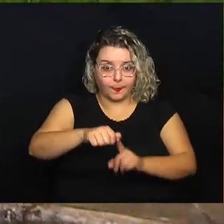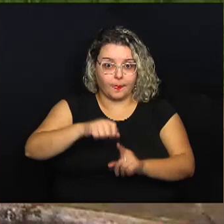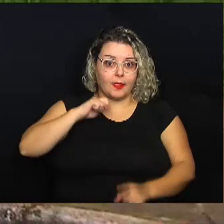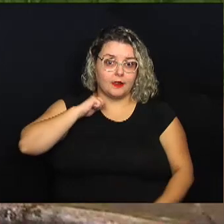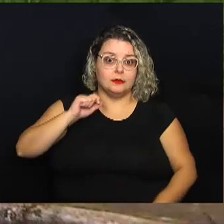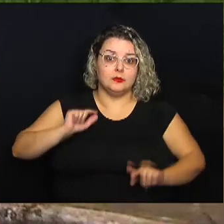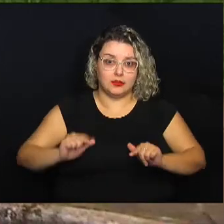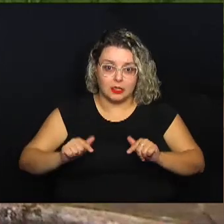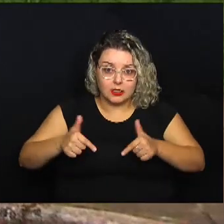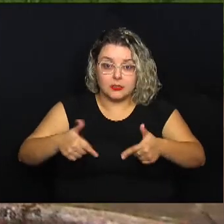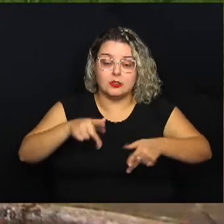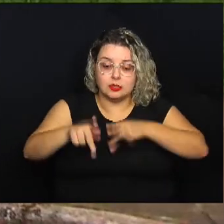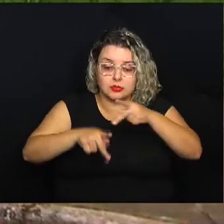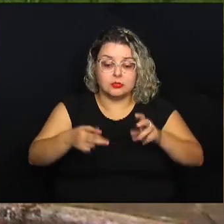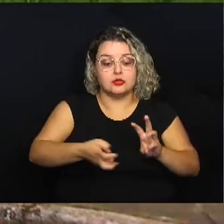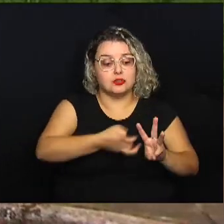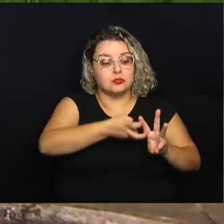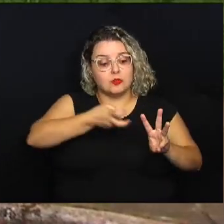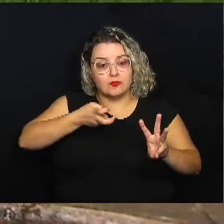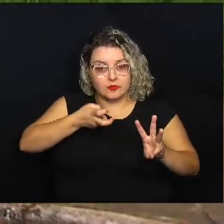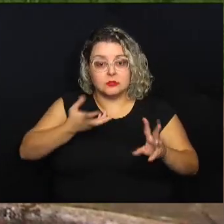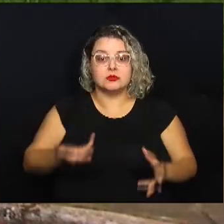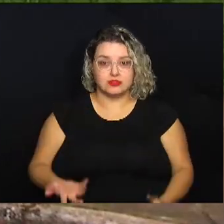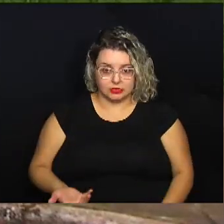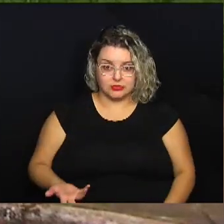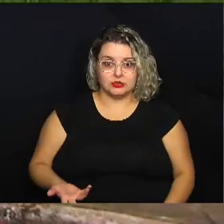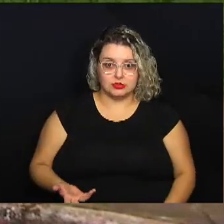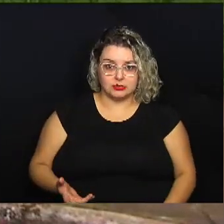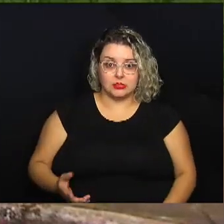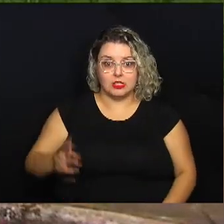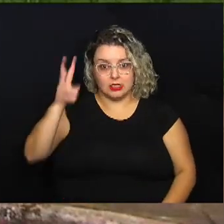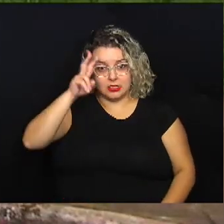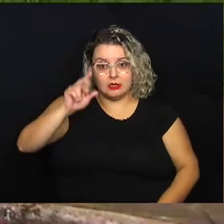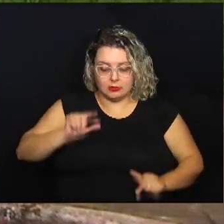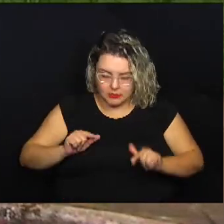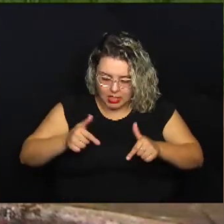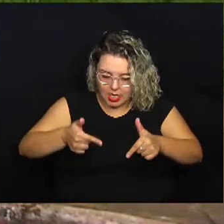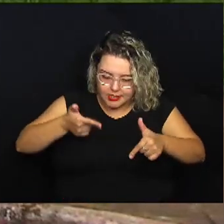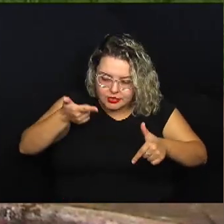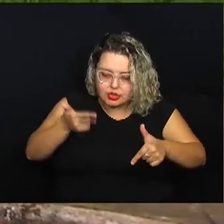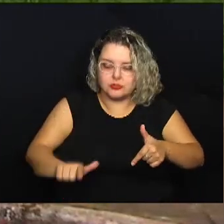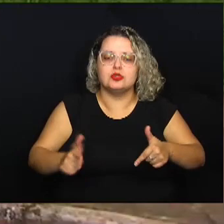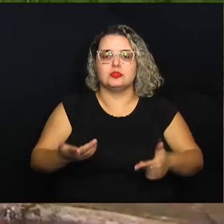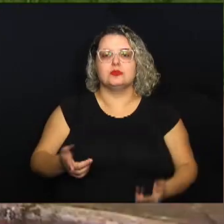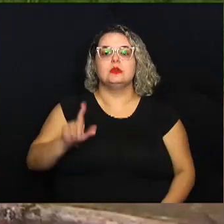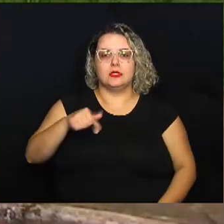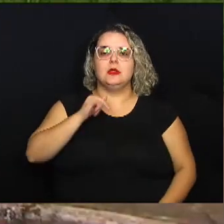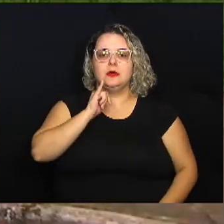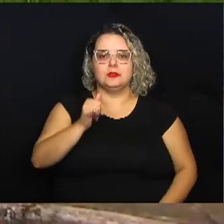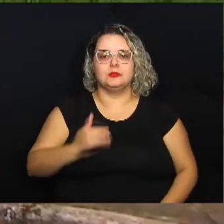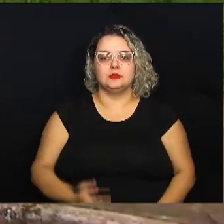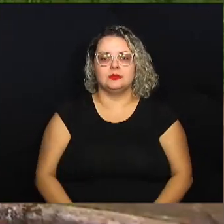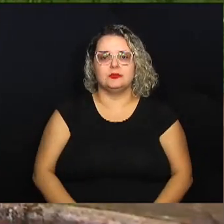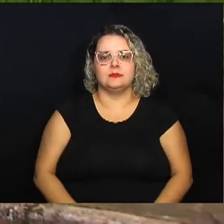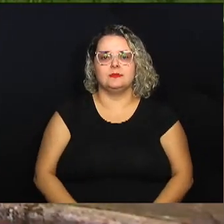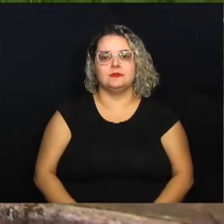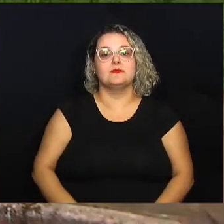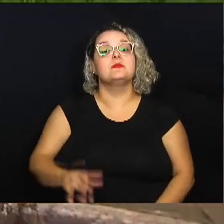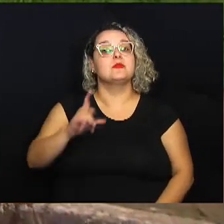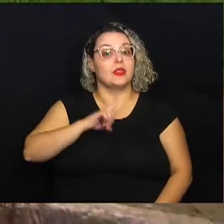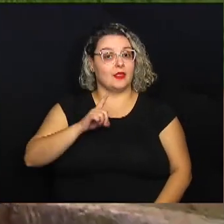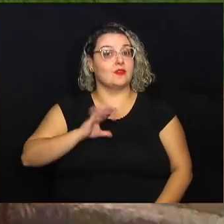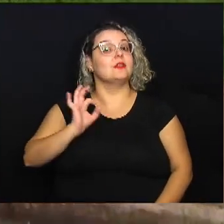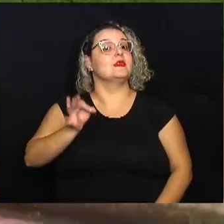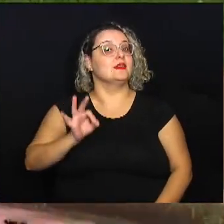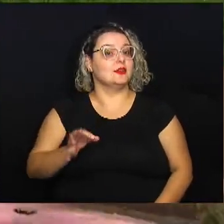dos povos indígenas, lembrar essa questão de resistência, né? Então, é isso que eu digo. E eu tenho certeza que todos